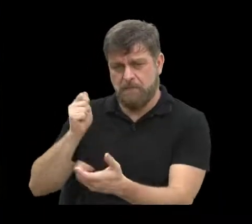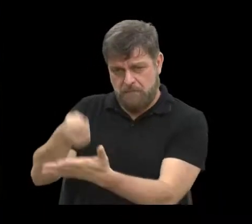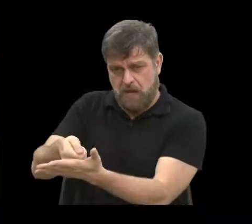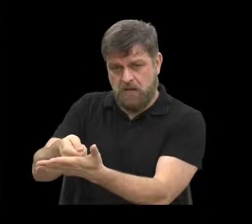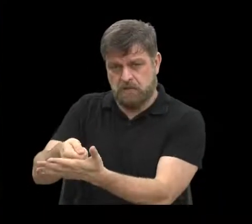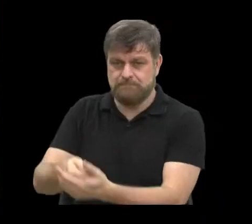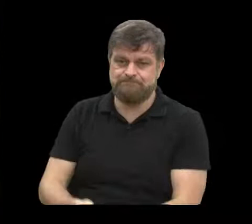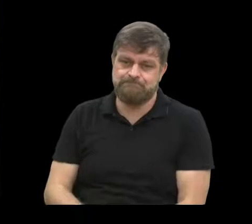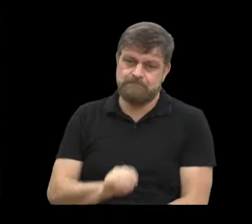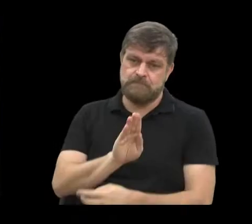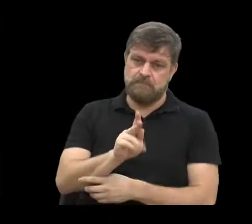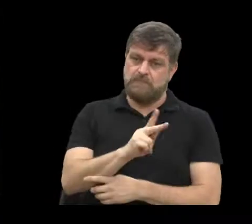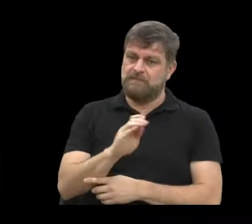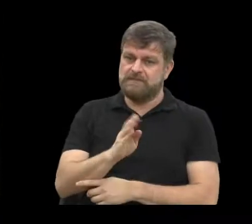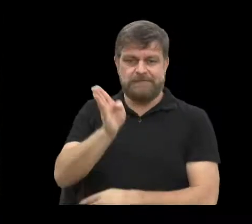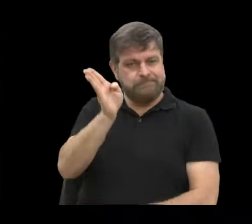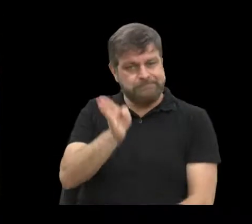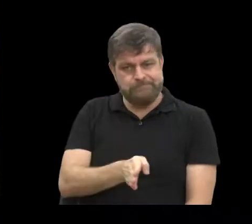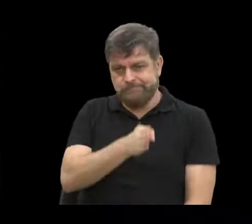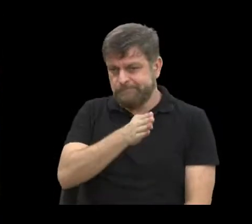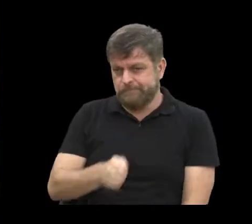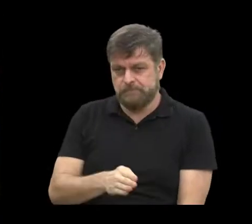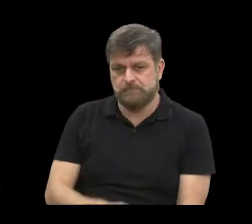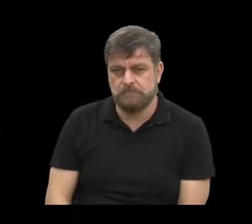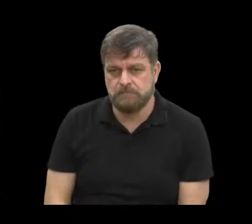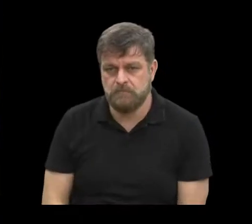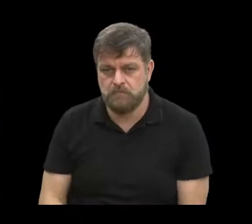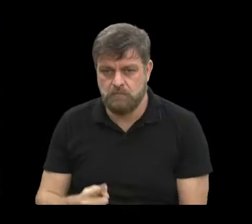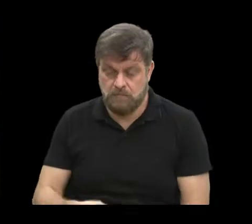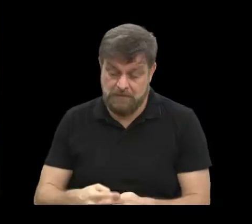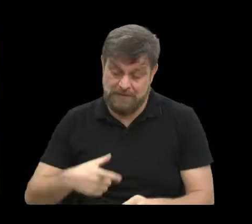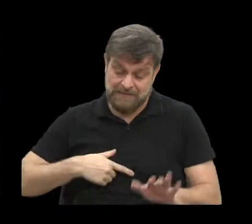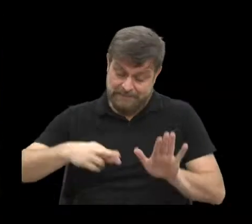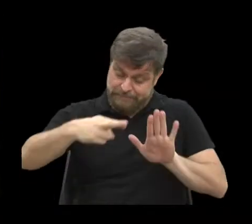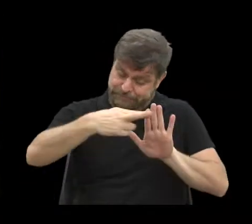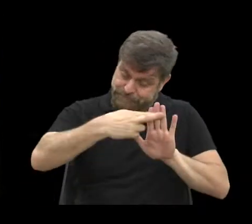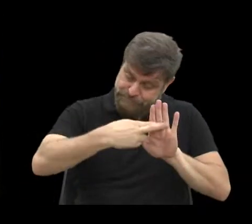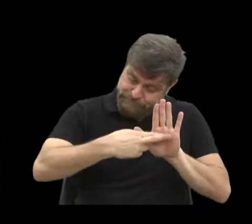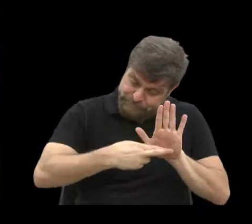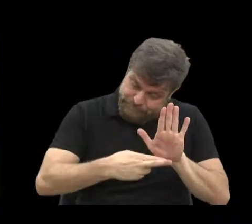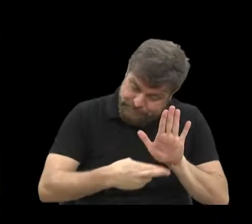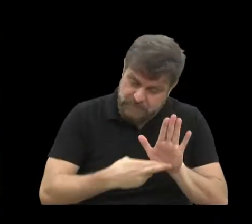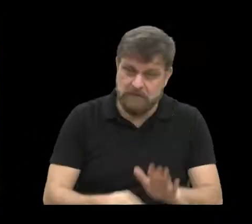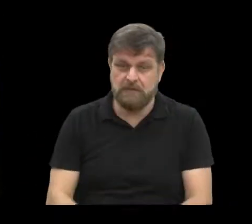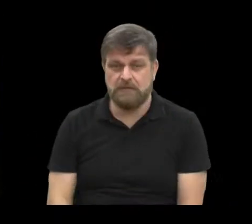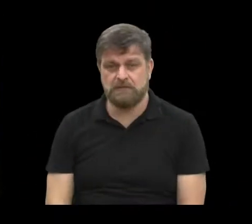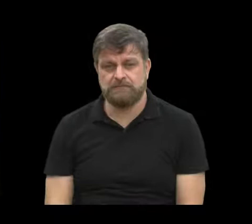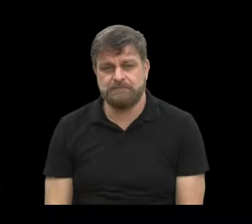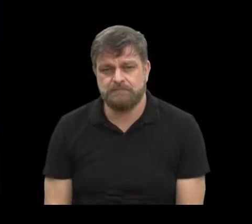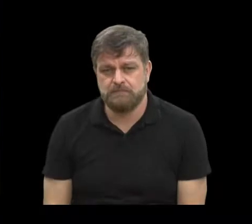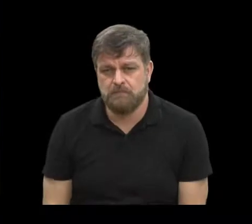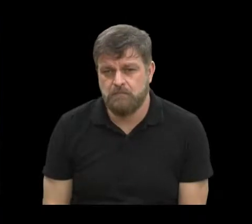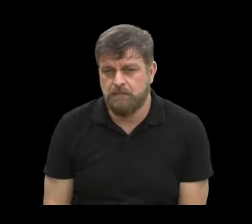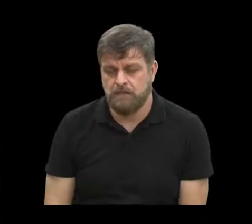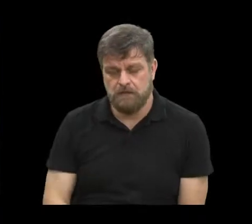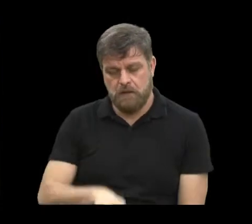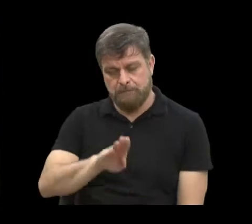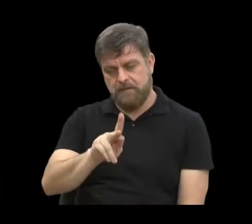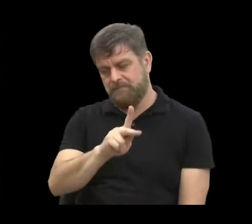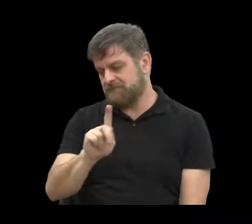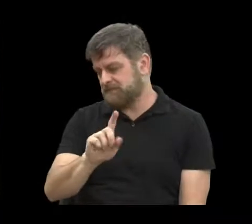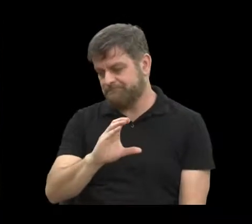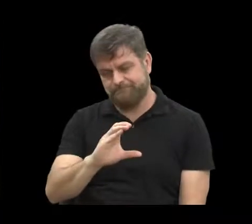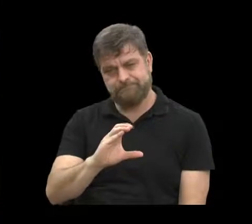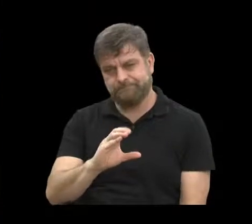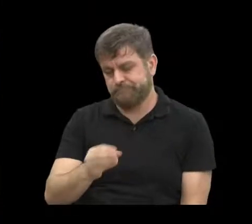aí o benefício é negado pela questão do critério superior à renda, tá? Daí o benefício é indeferido.